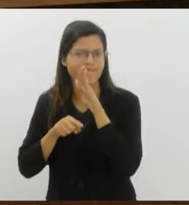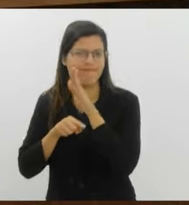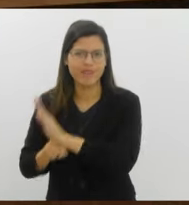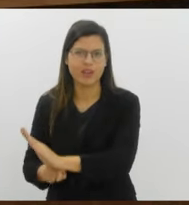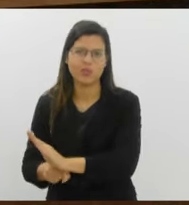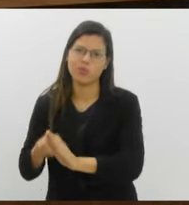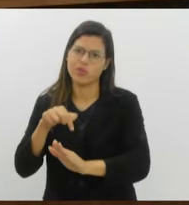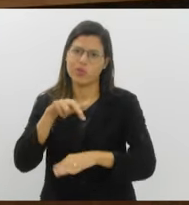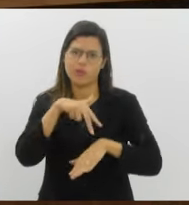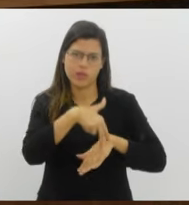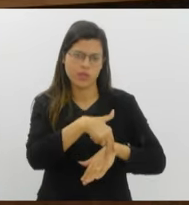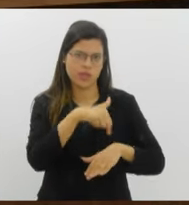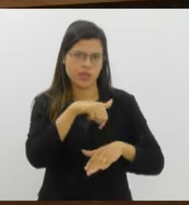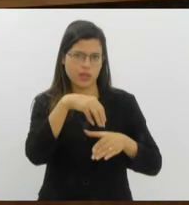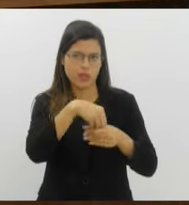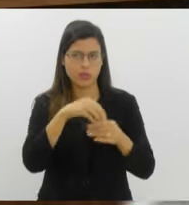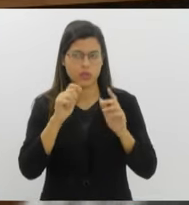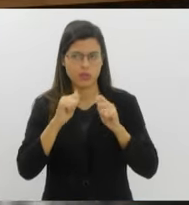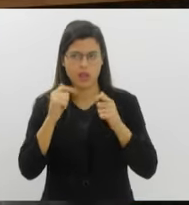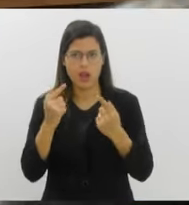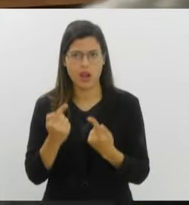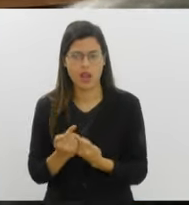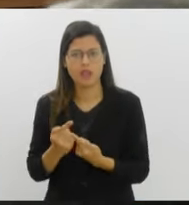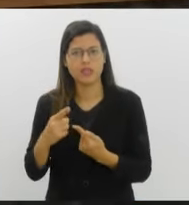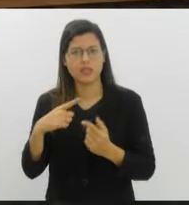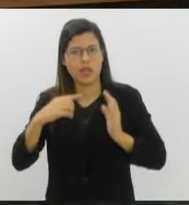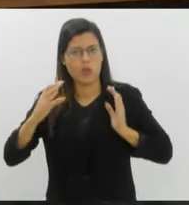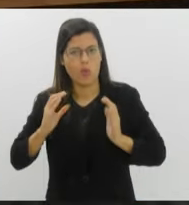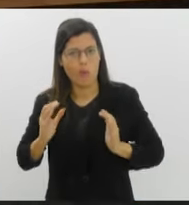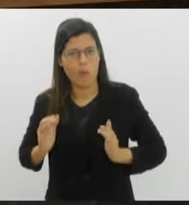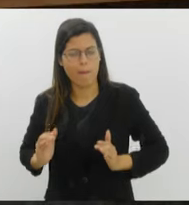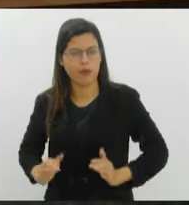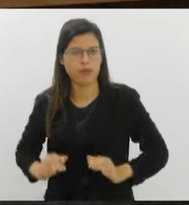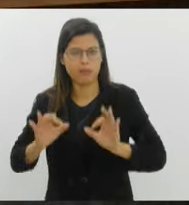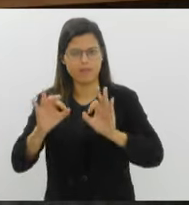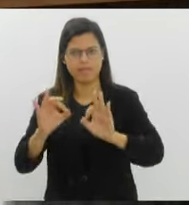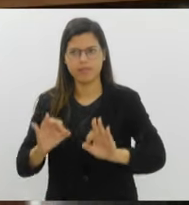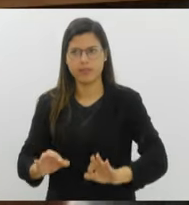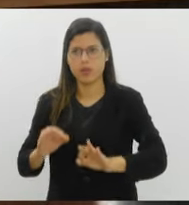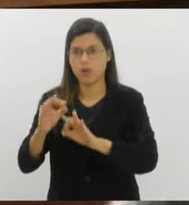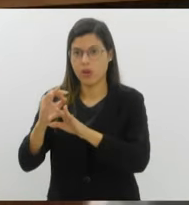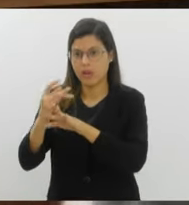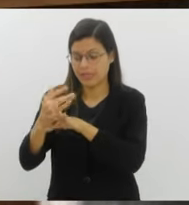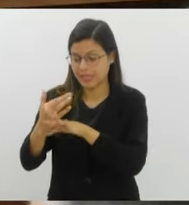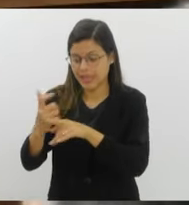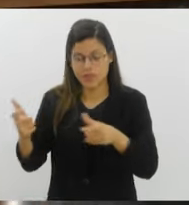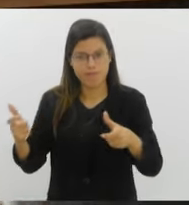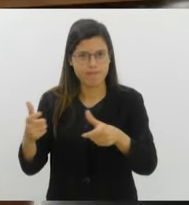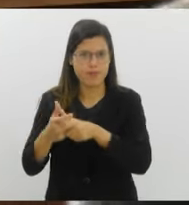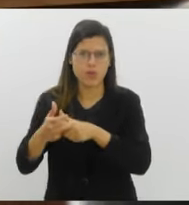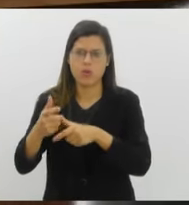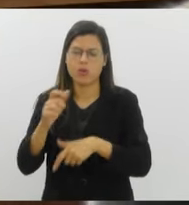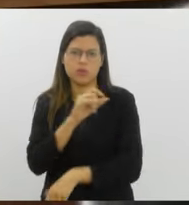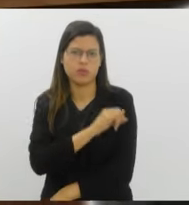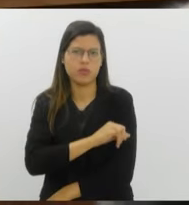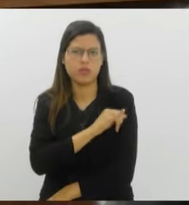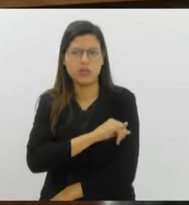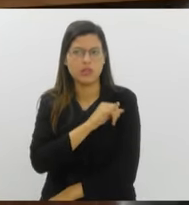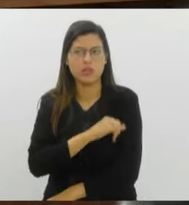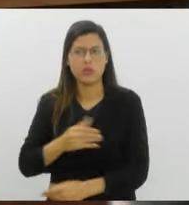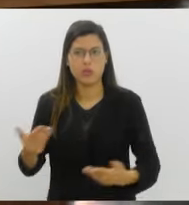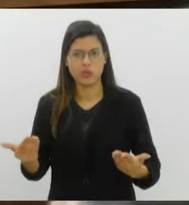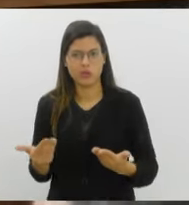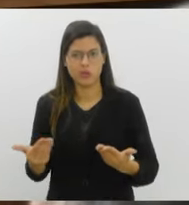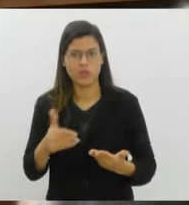atuando aqui nessa casa. O senhor tem um caráter ilibado, saiu de uma cidade, da menor cidade do Rio de Janeiro, e hoje está aqui na